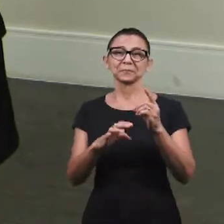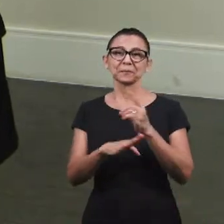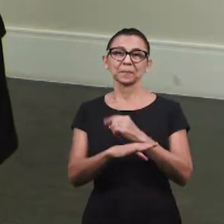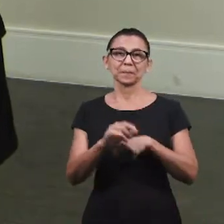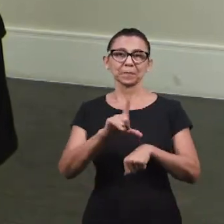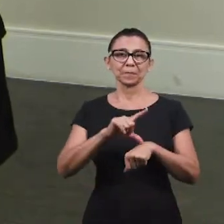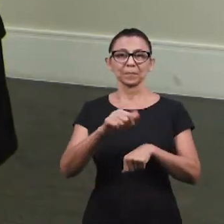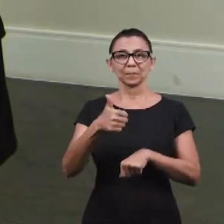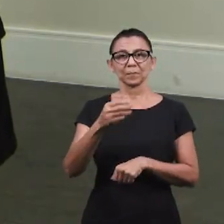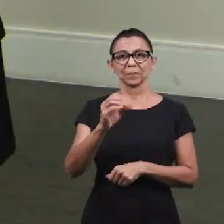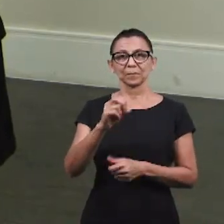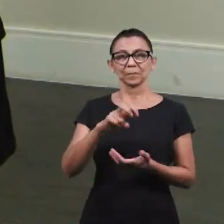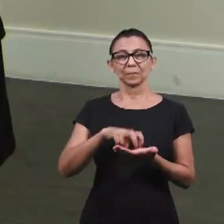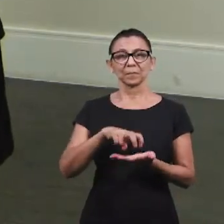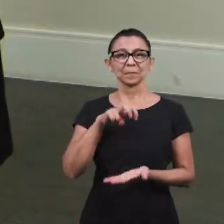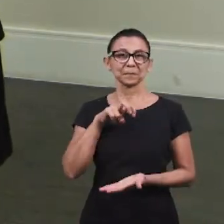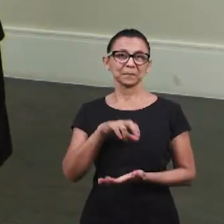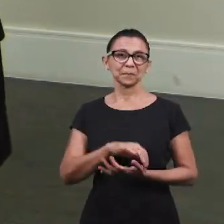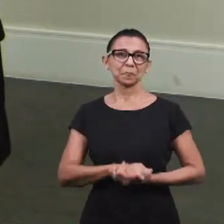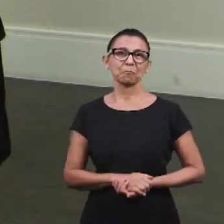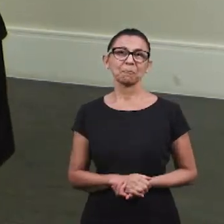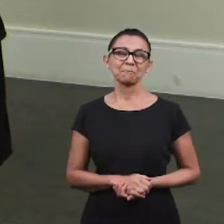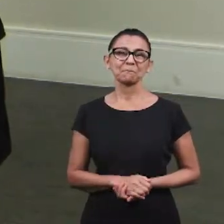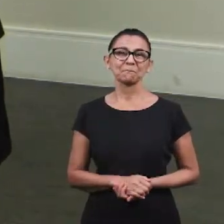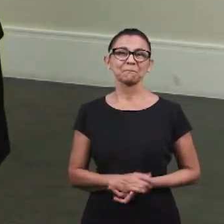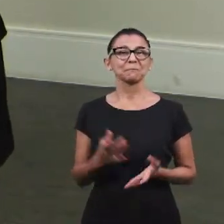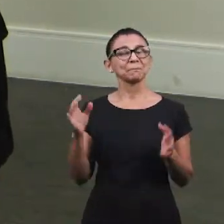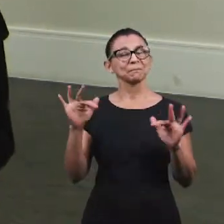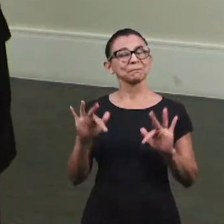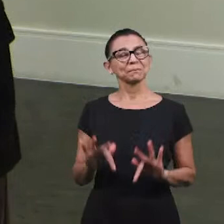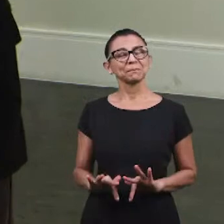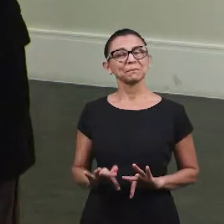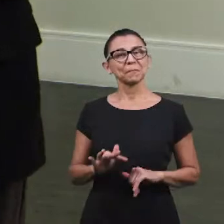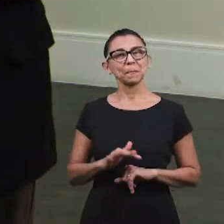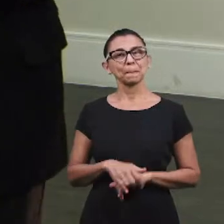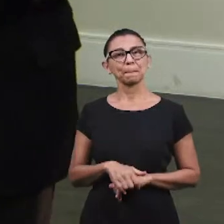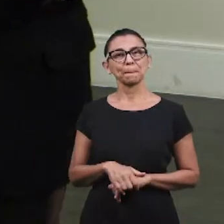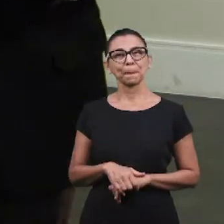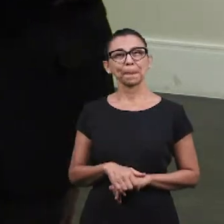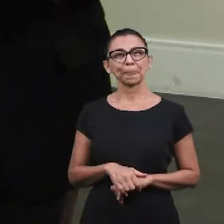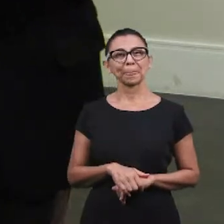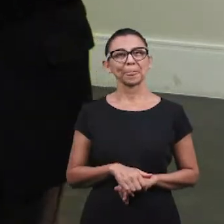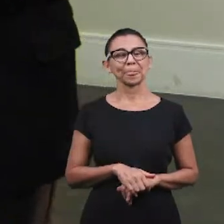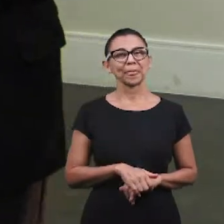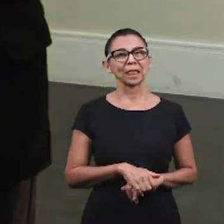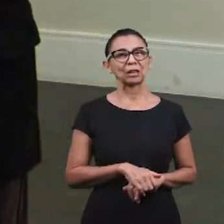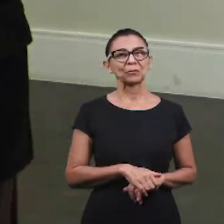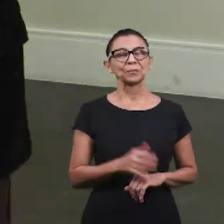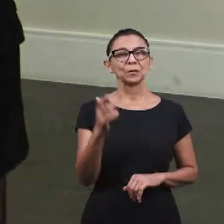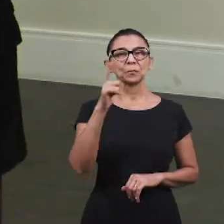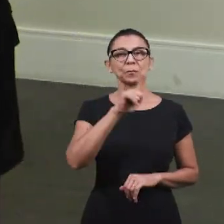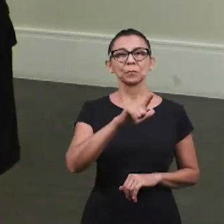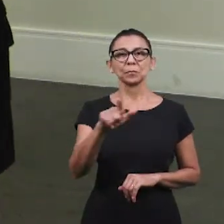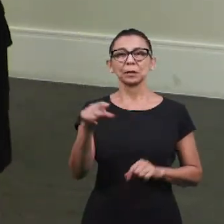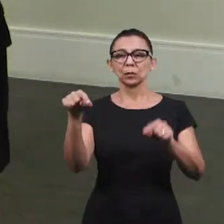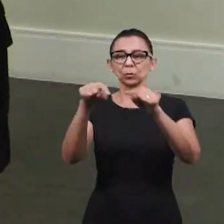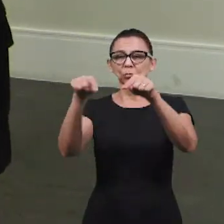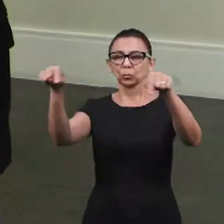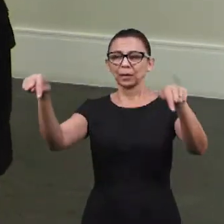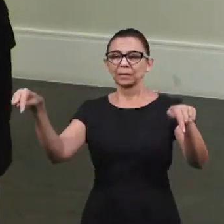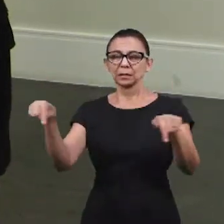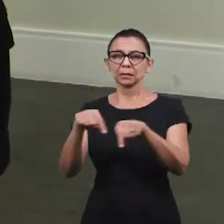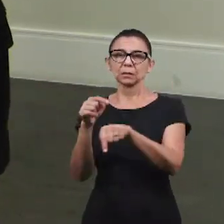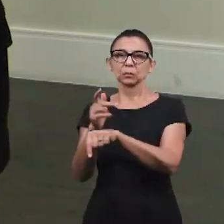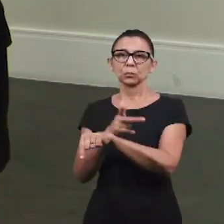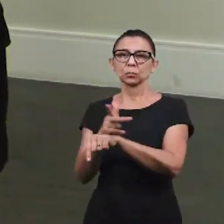Dominical, às 10 horas da manhã. E agora, encerrando aqui, eu vou me dirigir para o estúdio central, onde